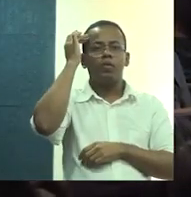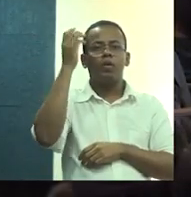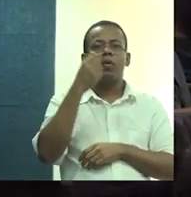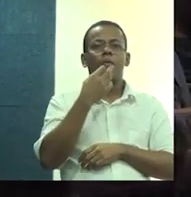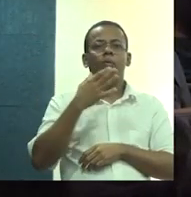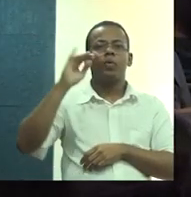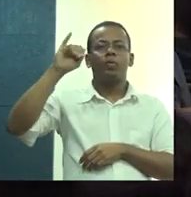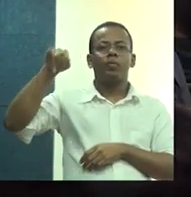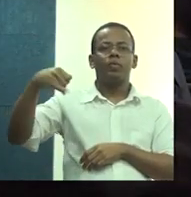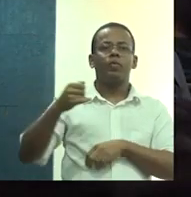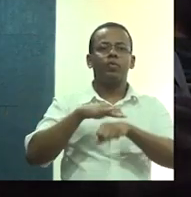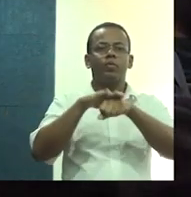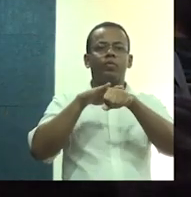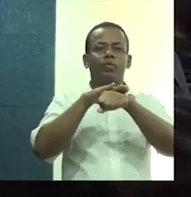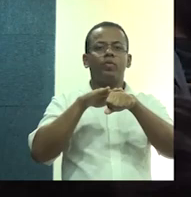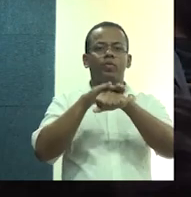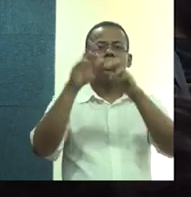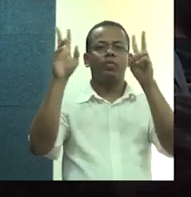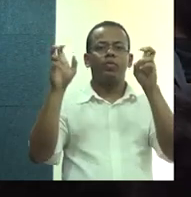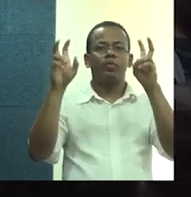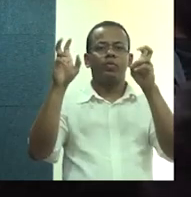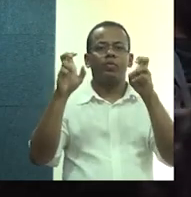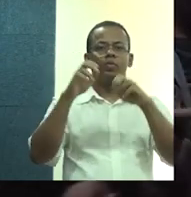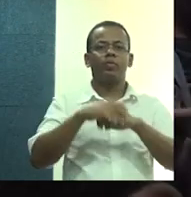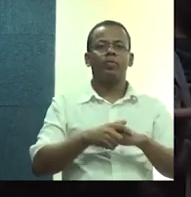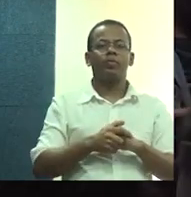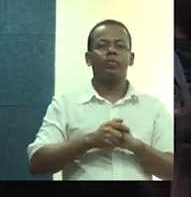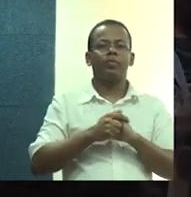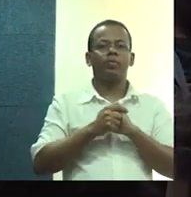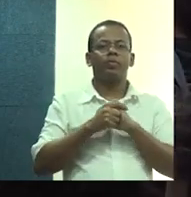é uma oportunidade pra gente conversar mais sobre isso